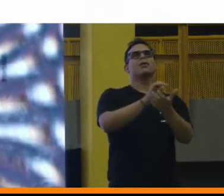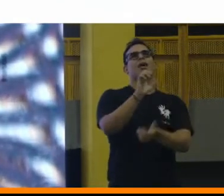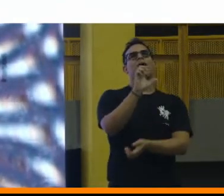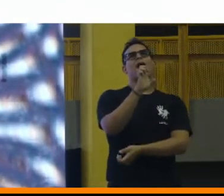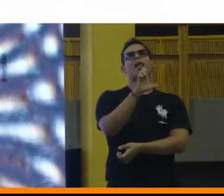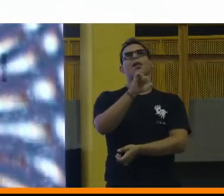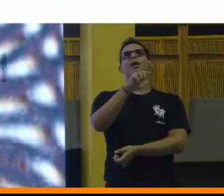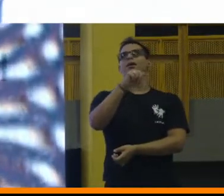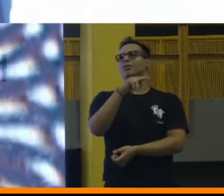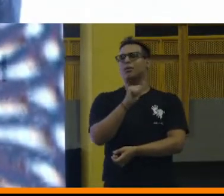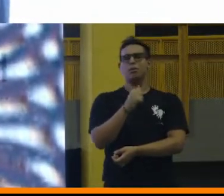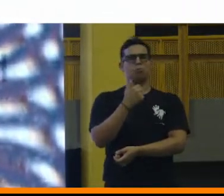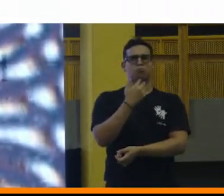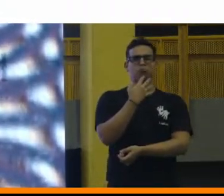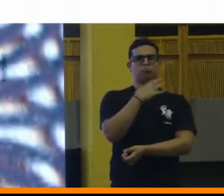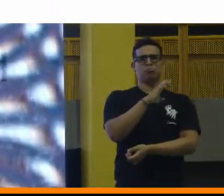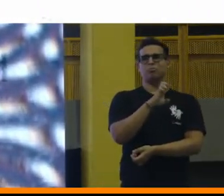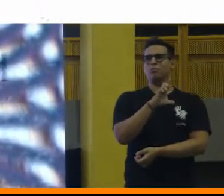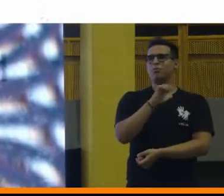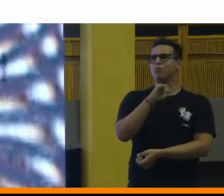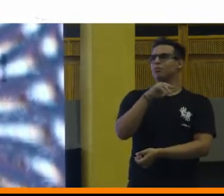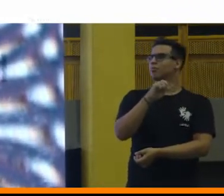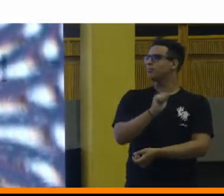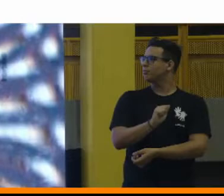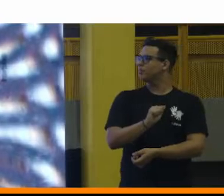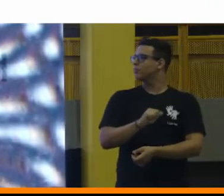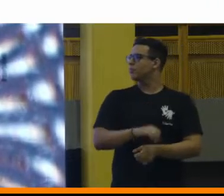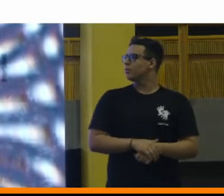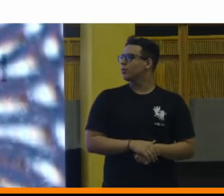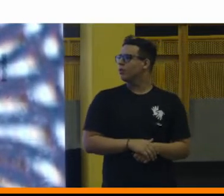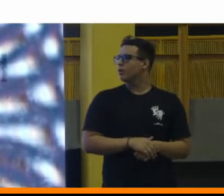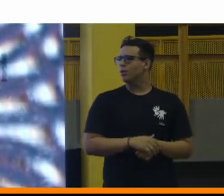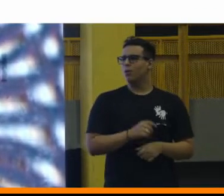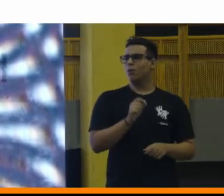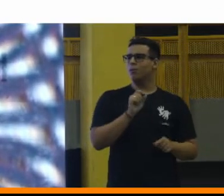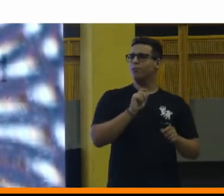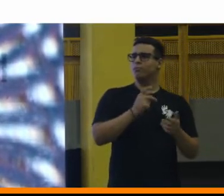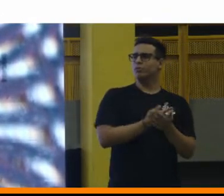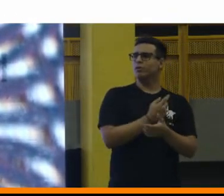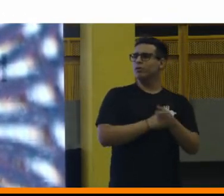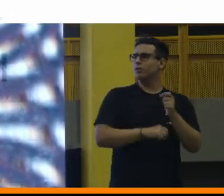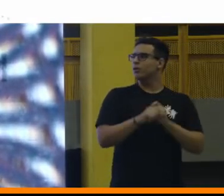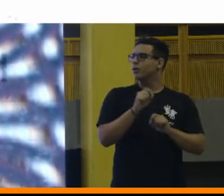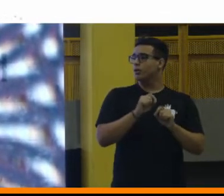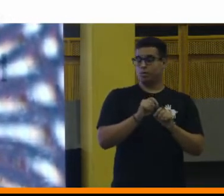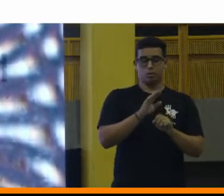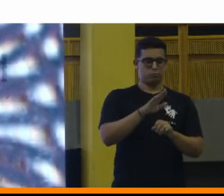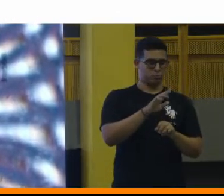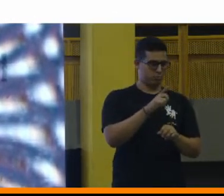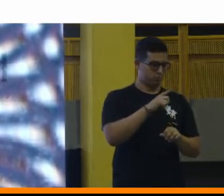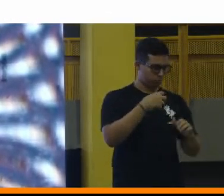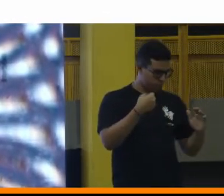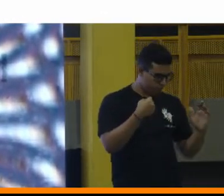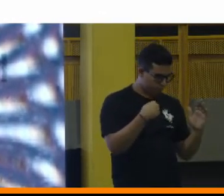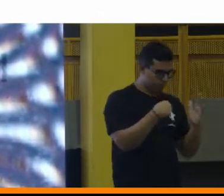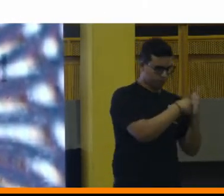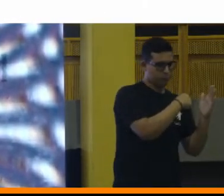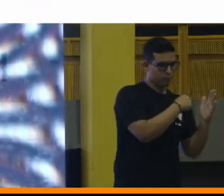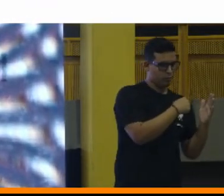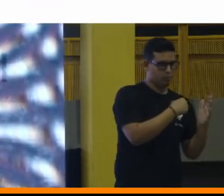Eliana, né? Eu falei, quem é Eliana? O que aconteceu? Olha, você sofreu um acidente. Bom, isso eu